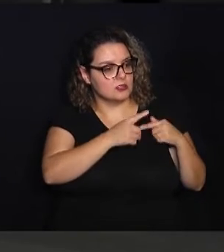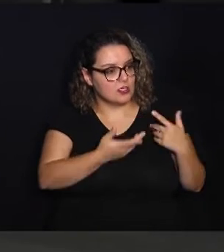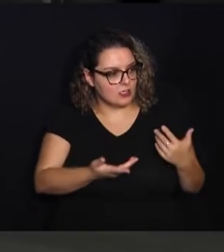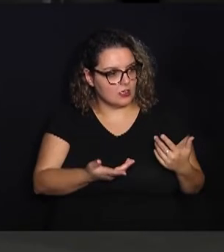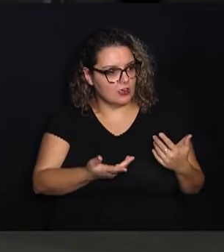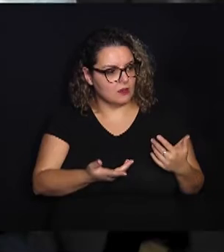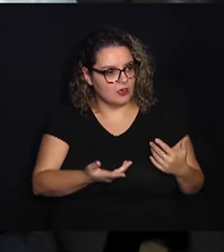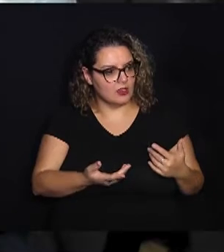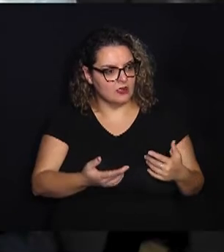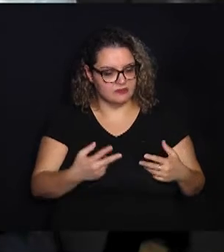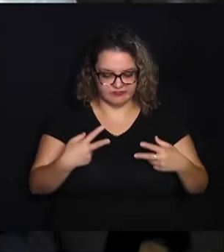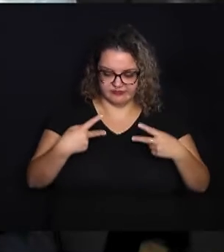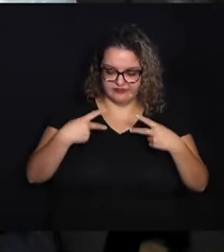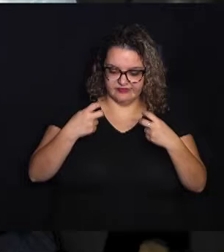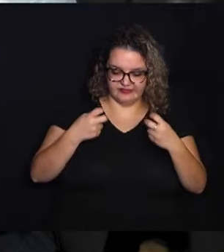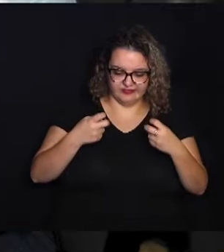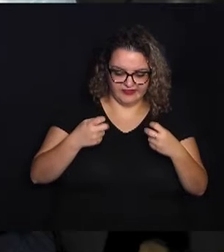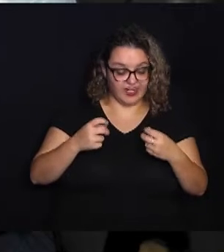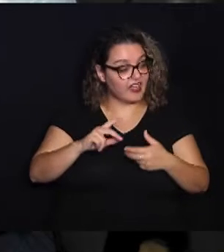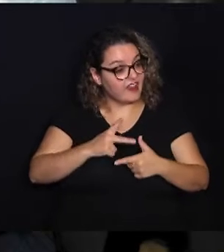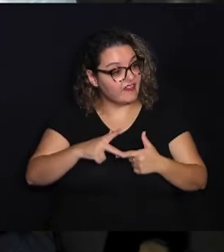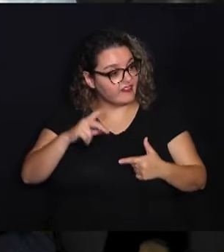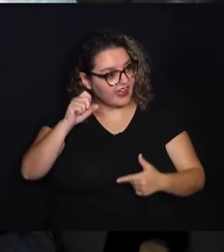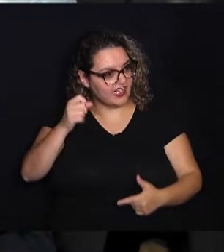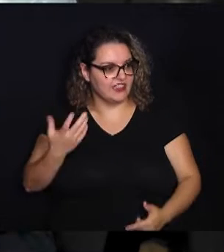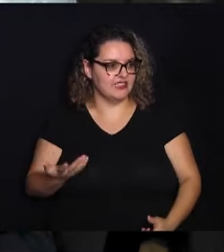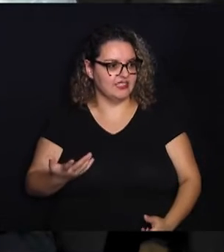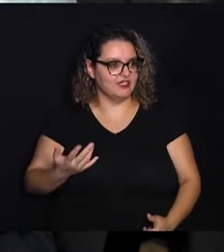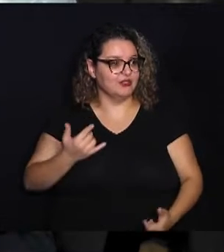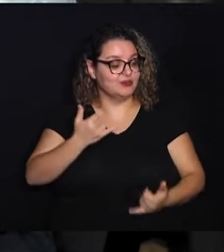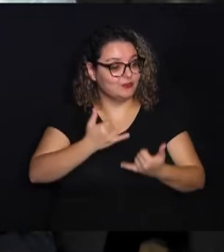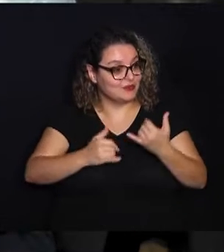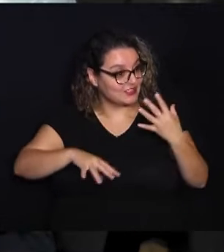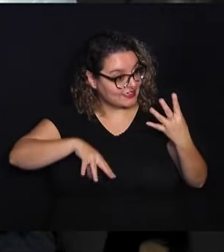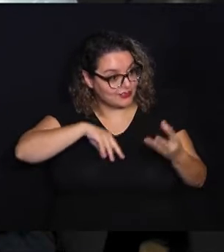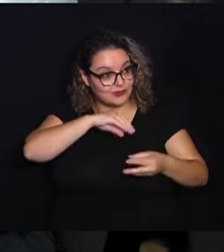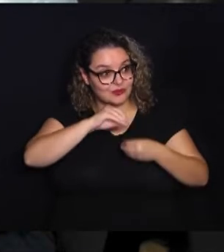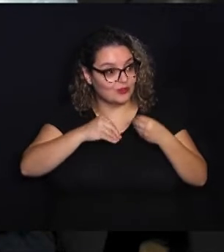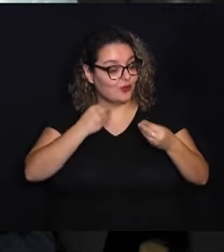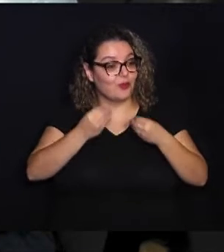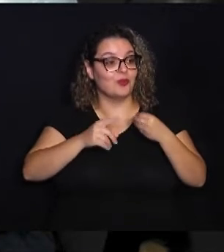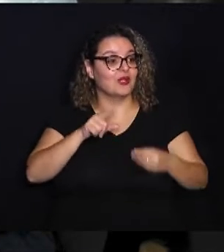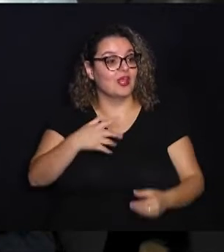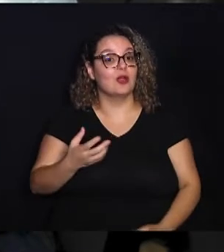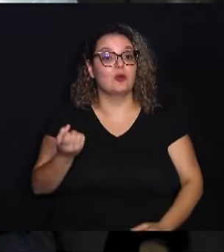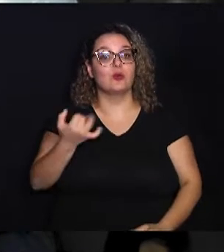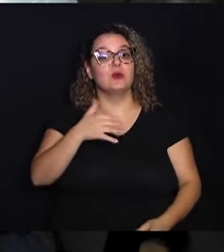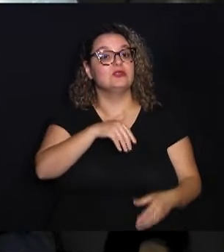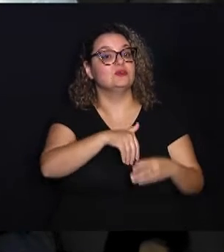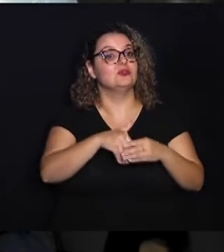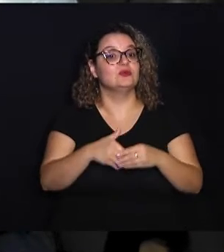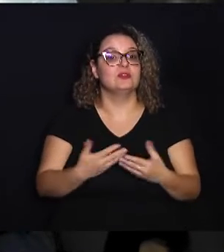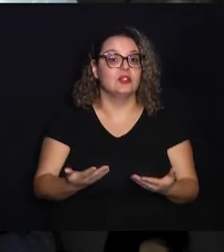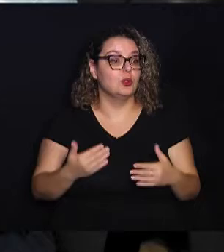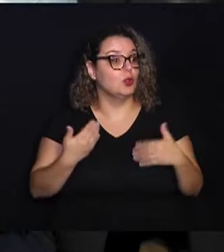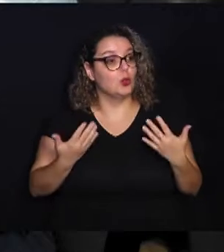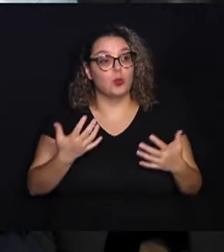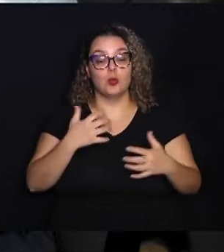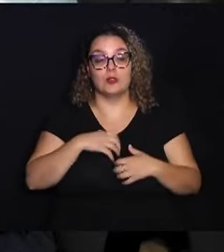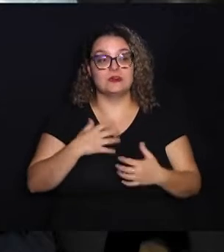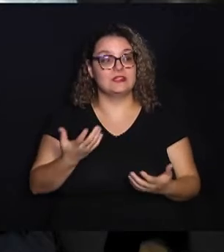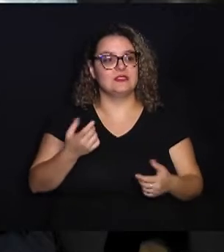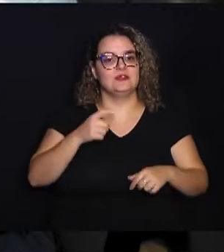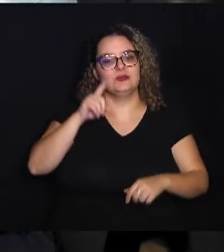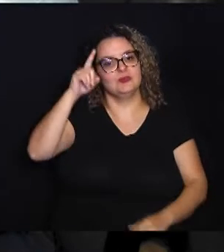se ver eleito em meio a tudo isso? Como que foi? Quantos votos foram? Qual foi o sentimento